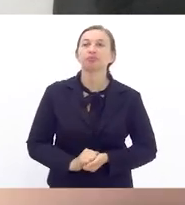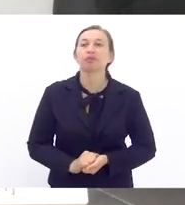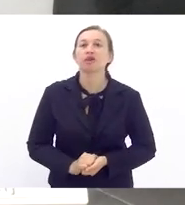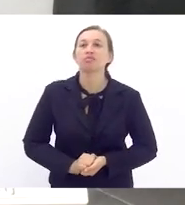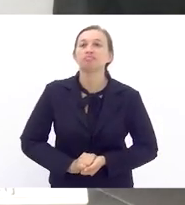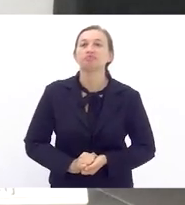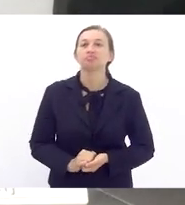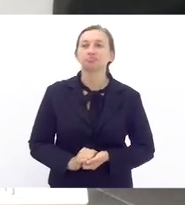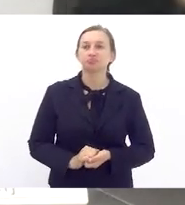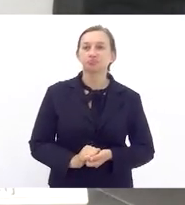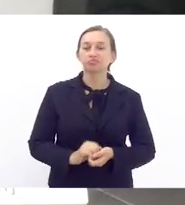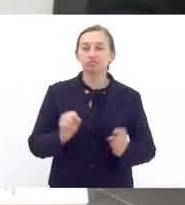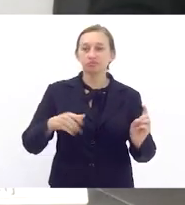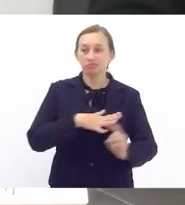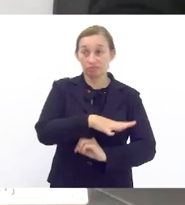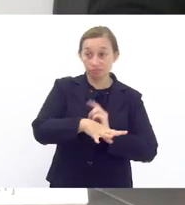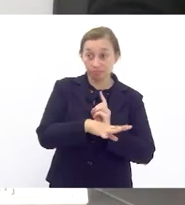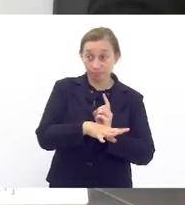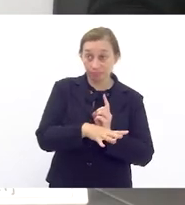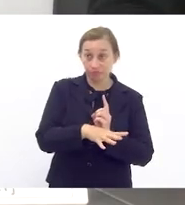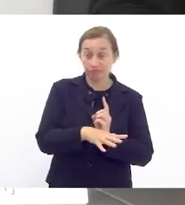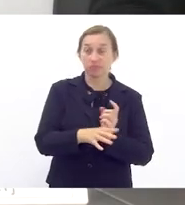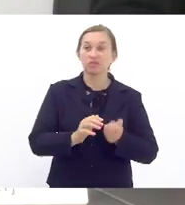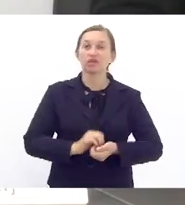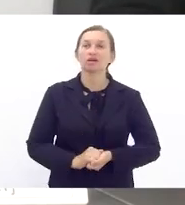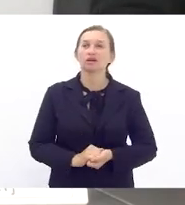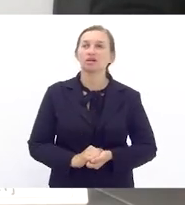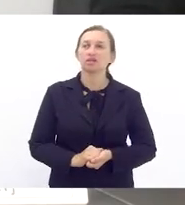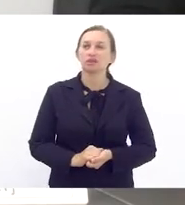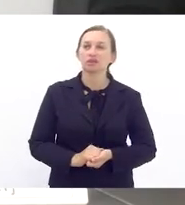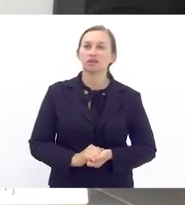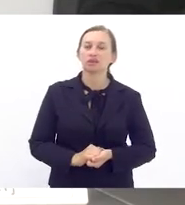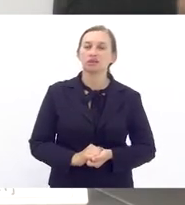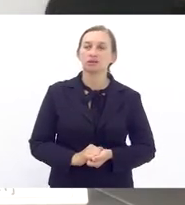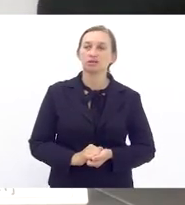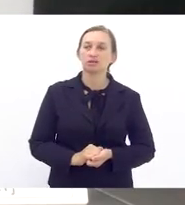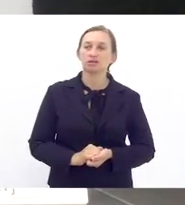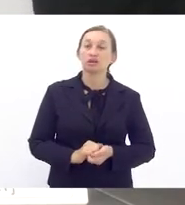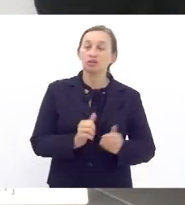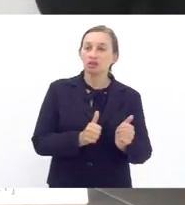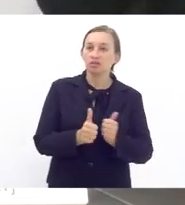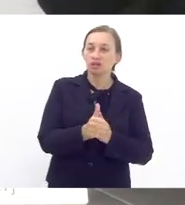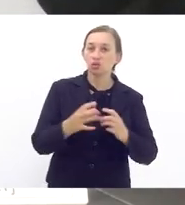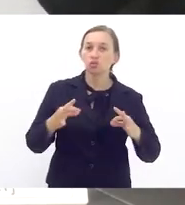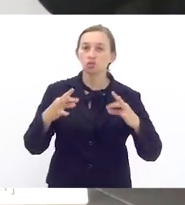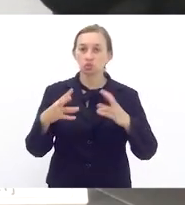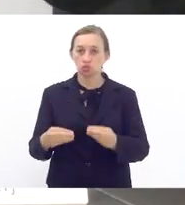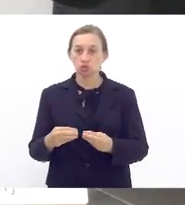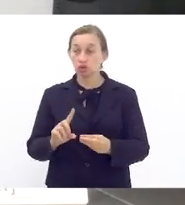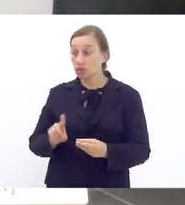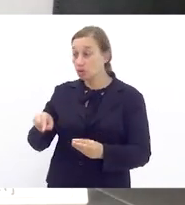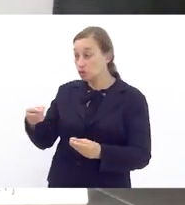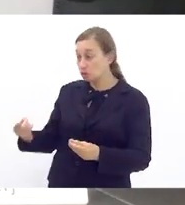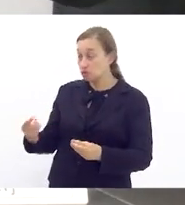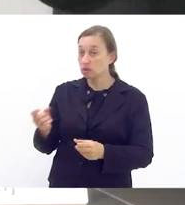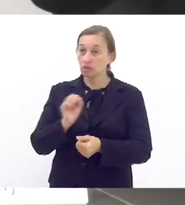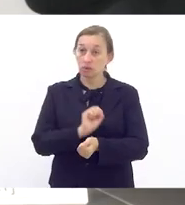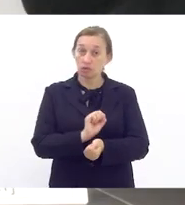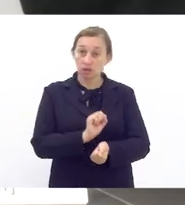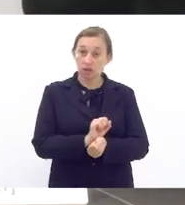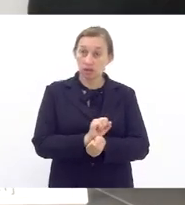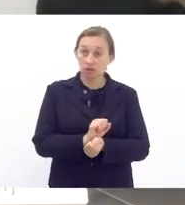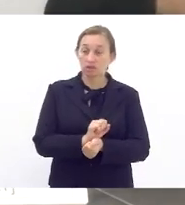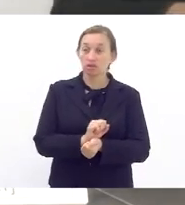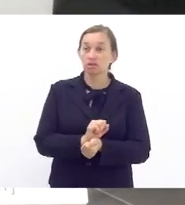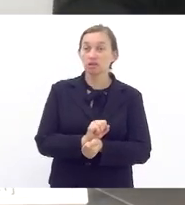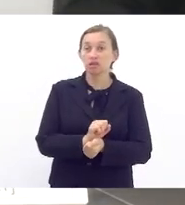que define a sociedade, né? Entre as excelentes, as que estão na frente de tudo, e as outras que estão aí esperando serem